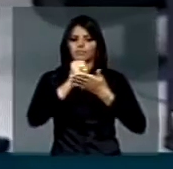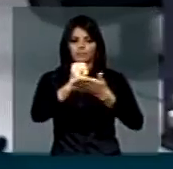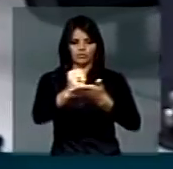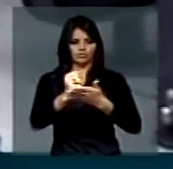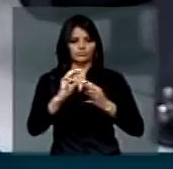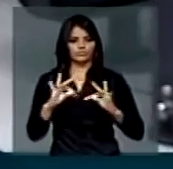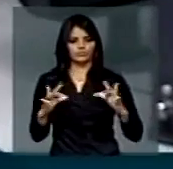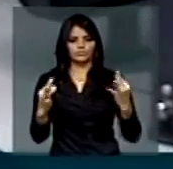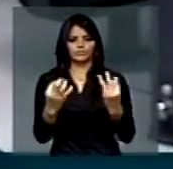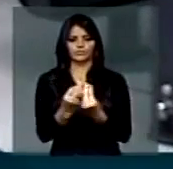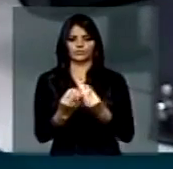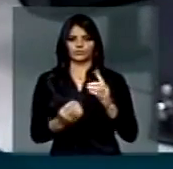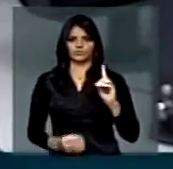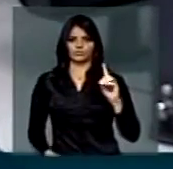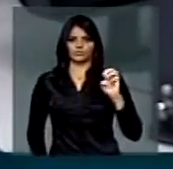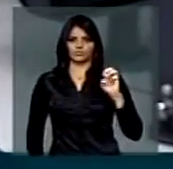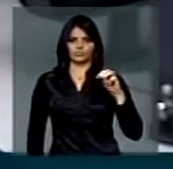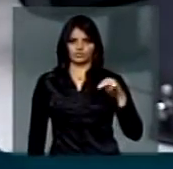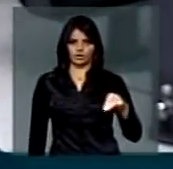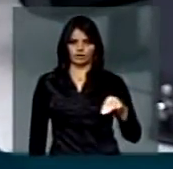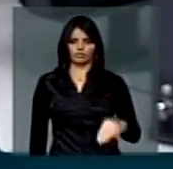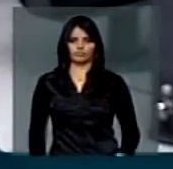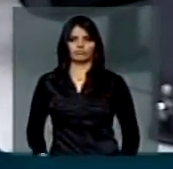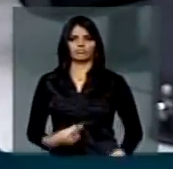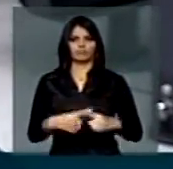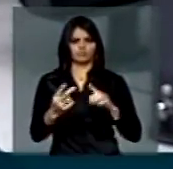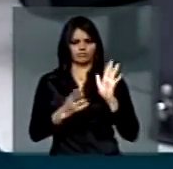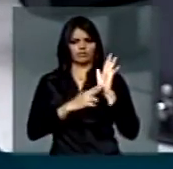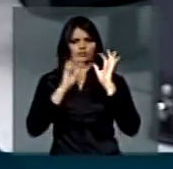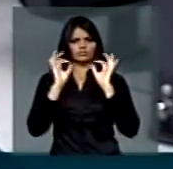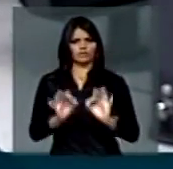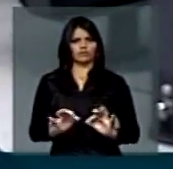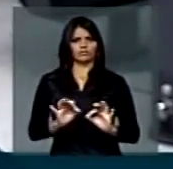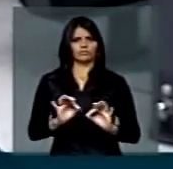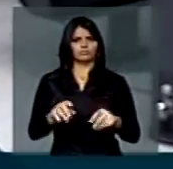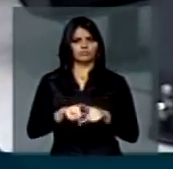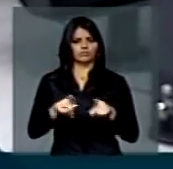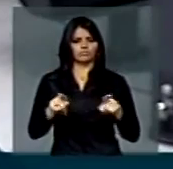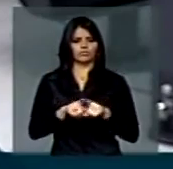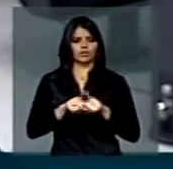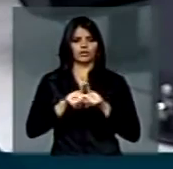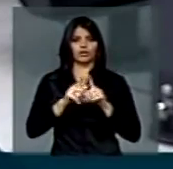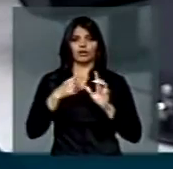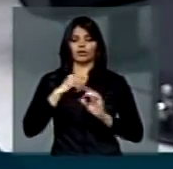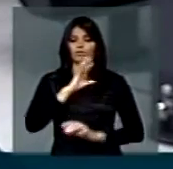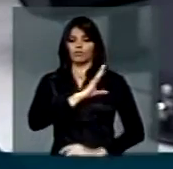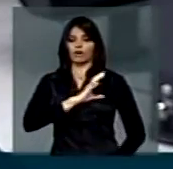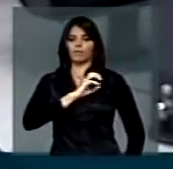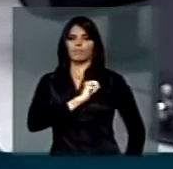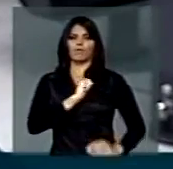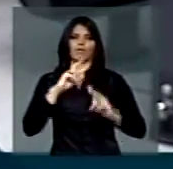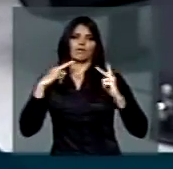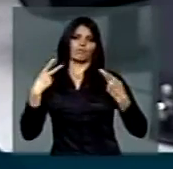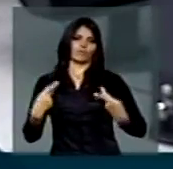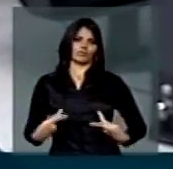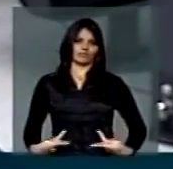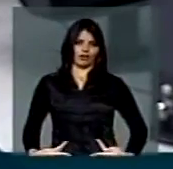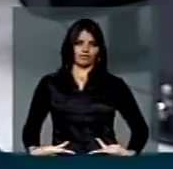movimento de democratas, que a gente considera legítimo, e mais do que isso, humanitário, como disse o deputado há